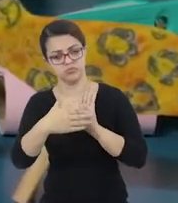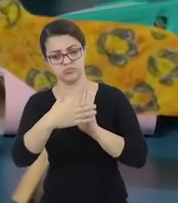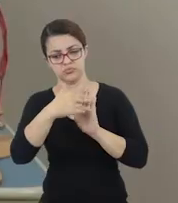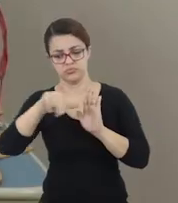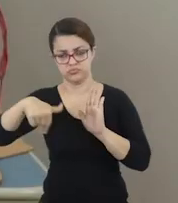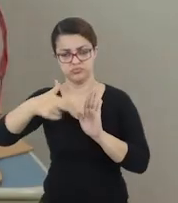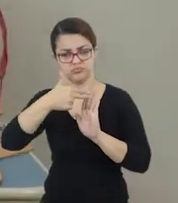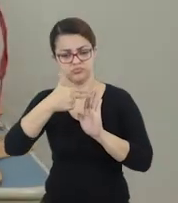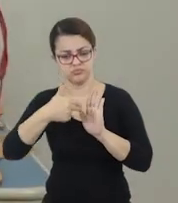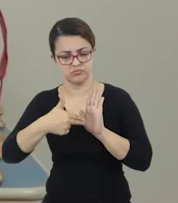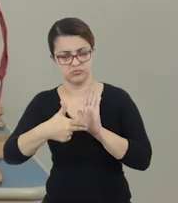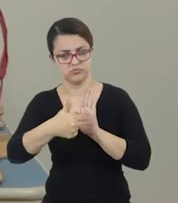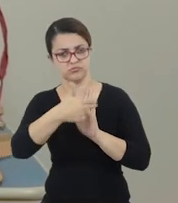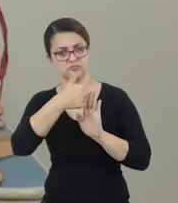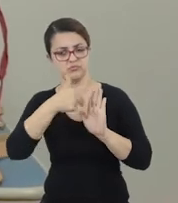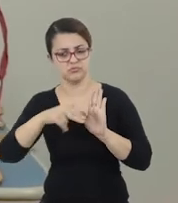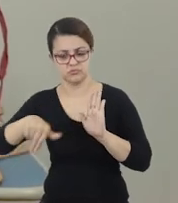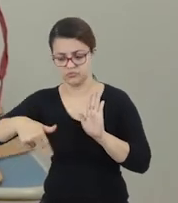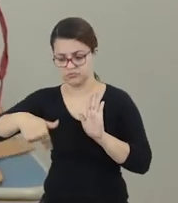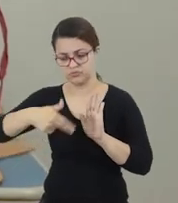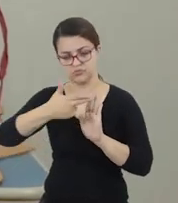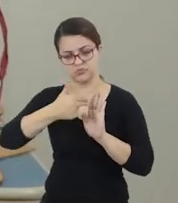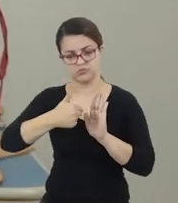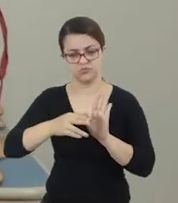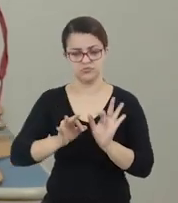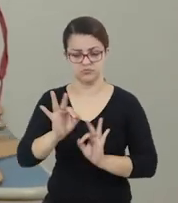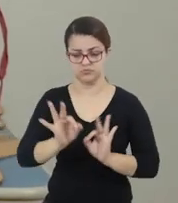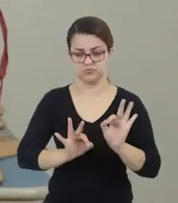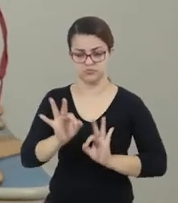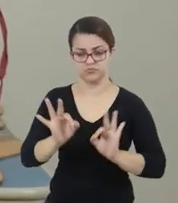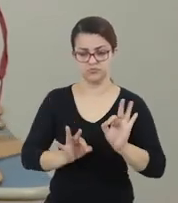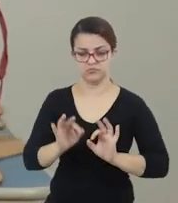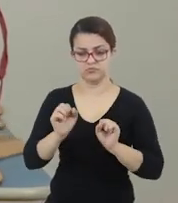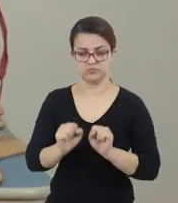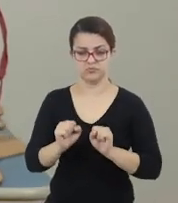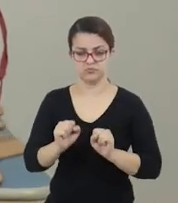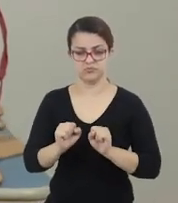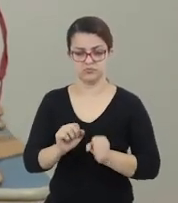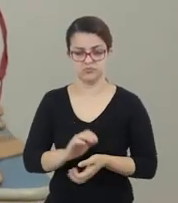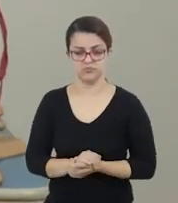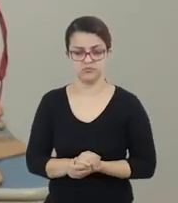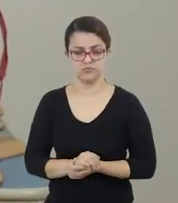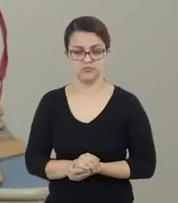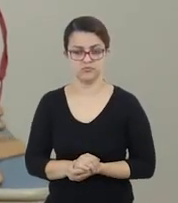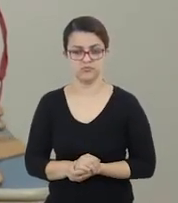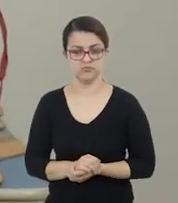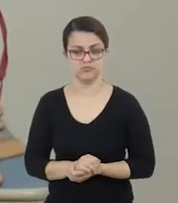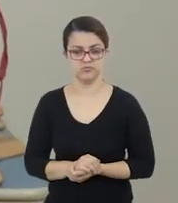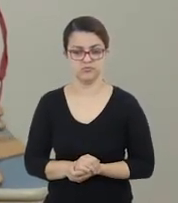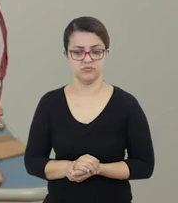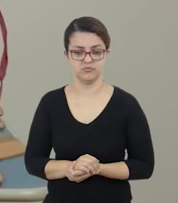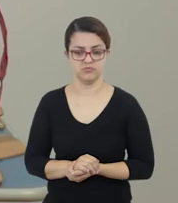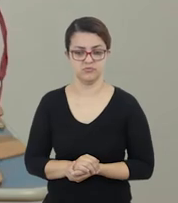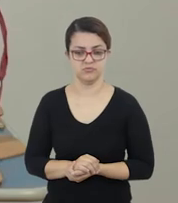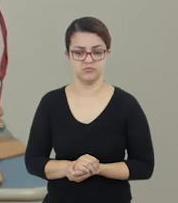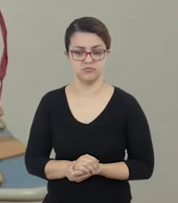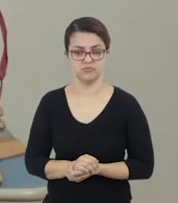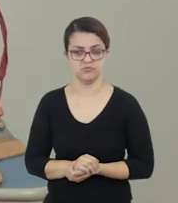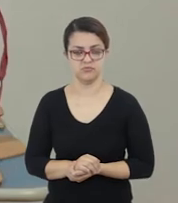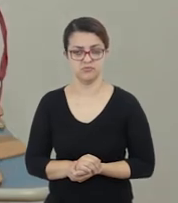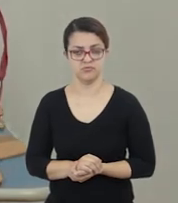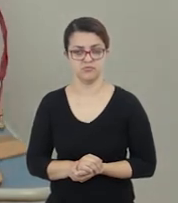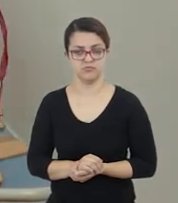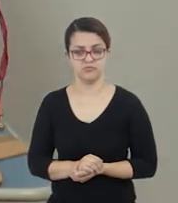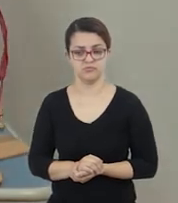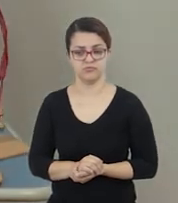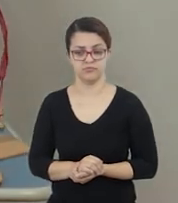com qualquer material que vocês podem construir e pintar, tá bom? Aqui nós temos então a nossa onça